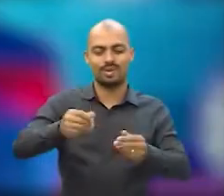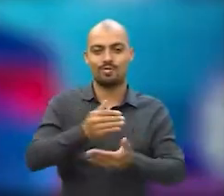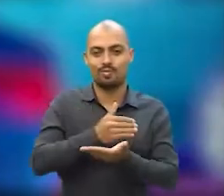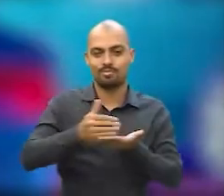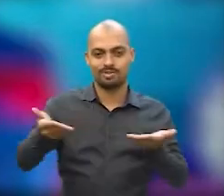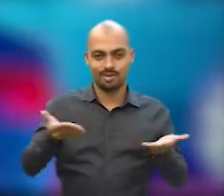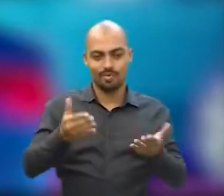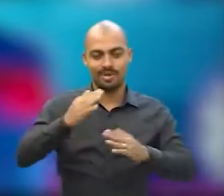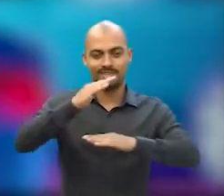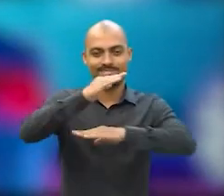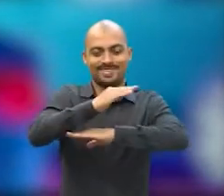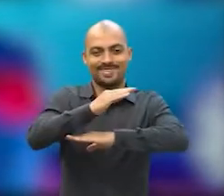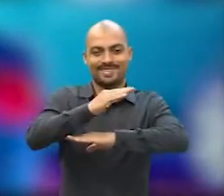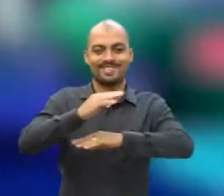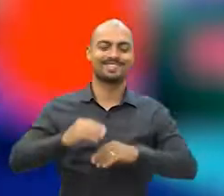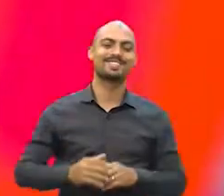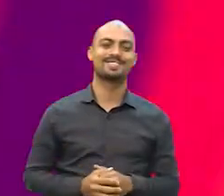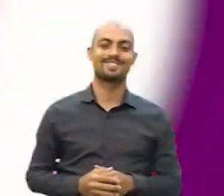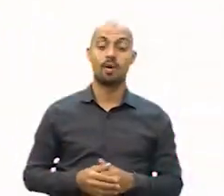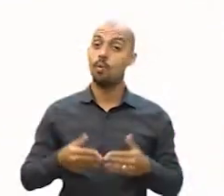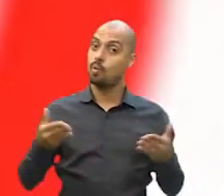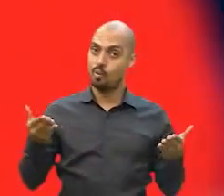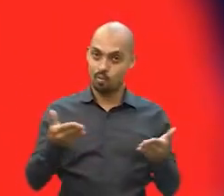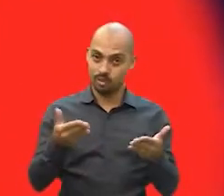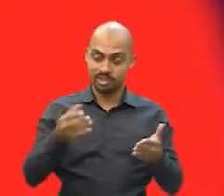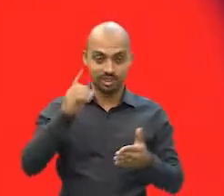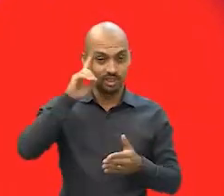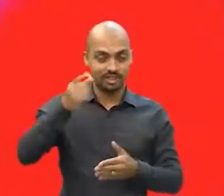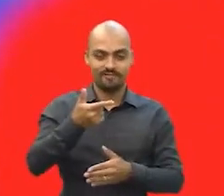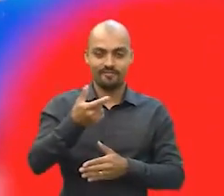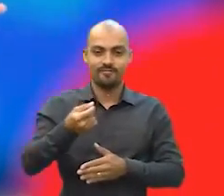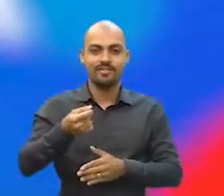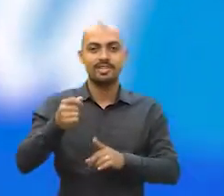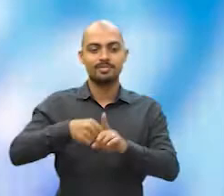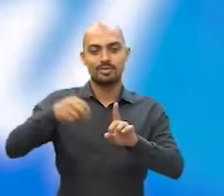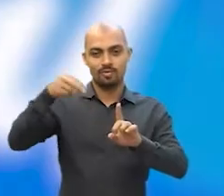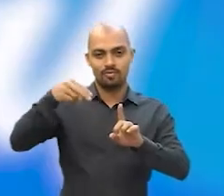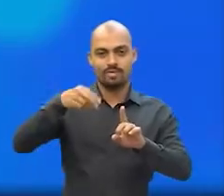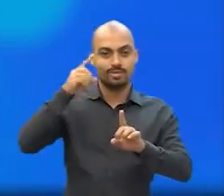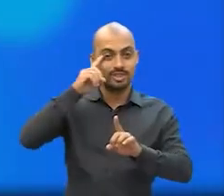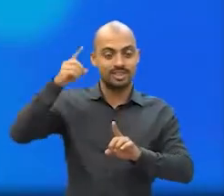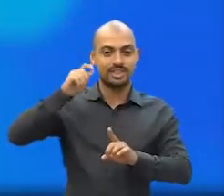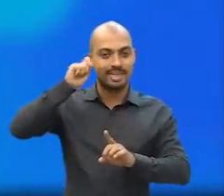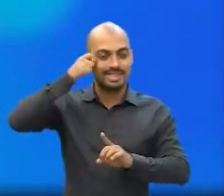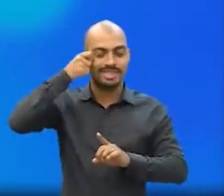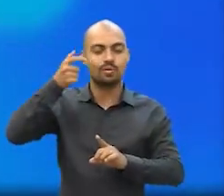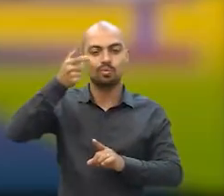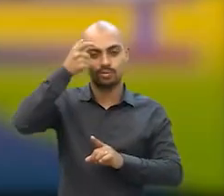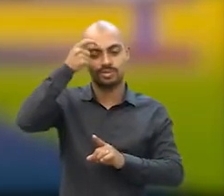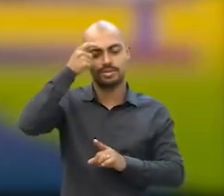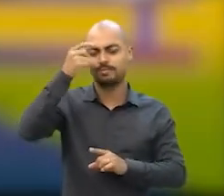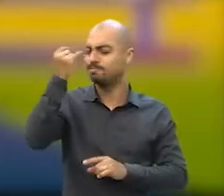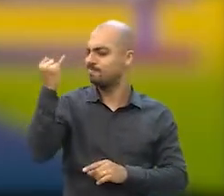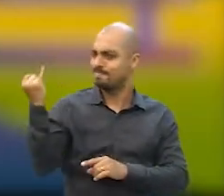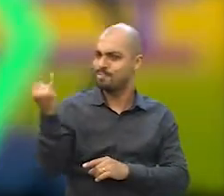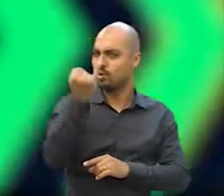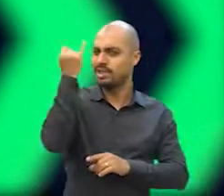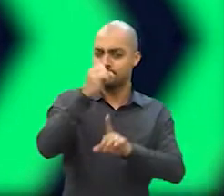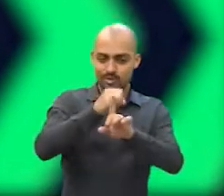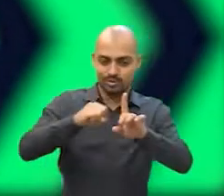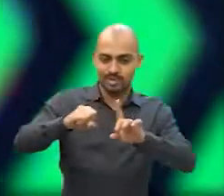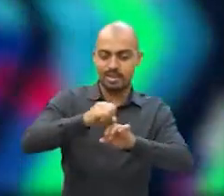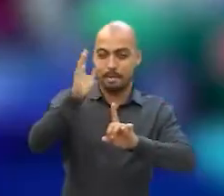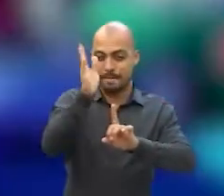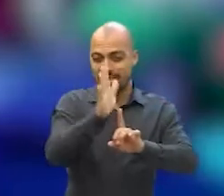aqui na tela da TV Câmara Campinas. E hoje, 20 de novembro, dia da consciência negra, um dia importante para toda a